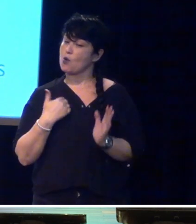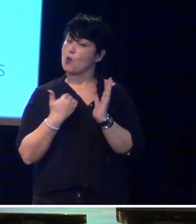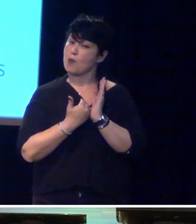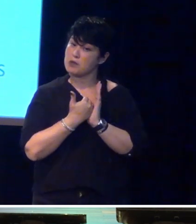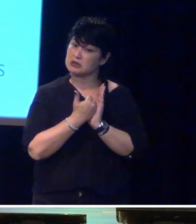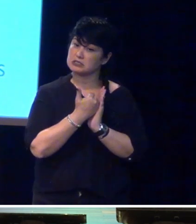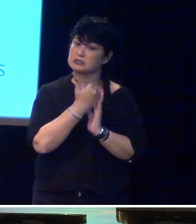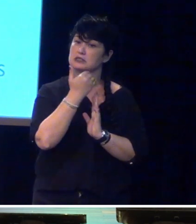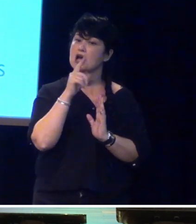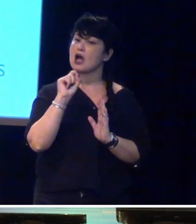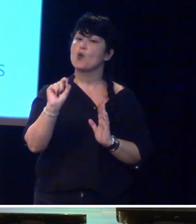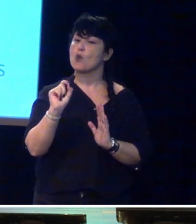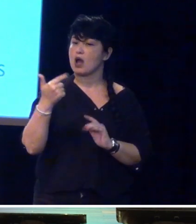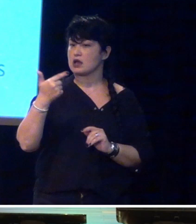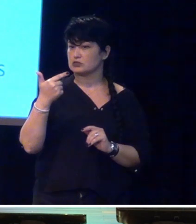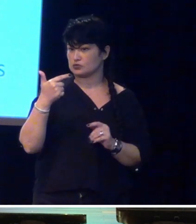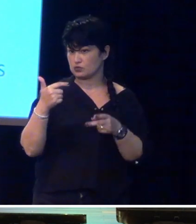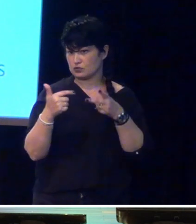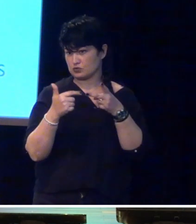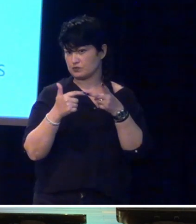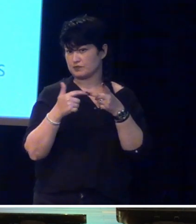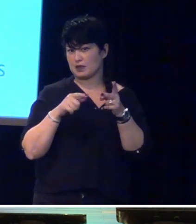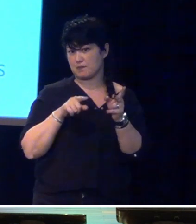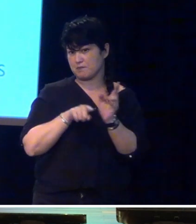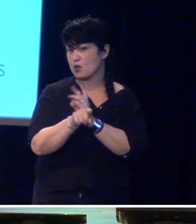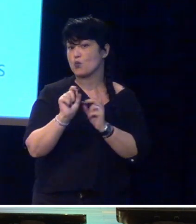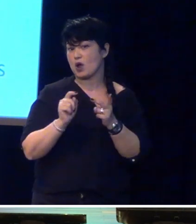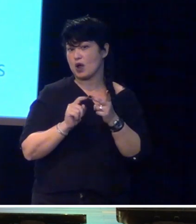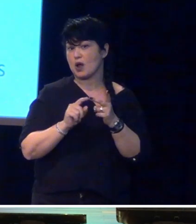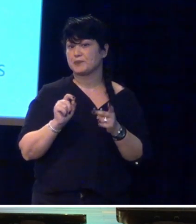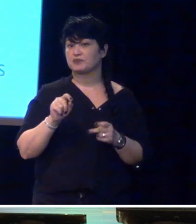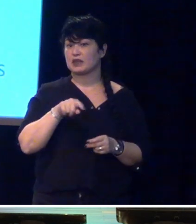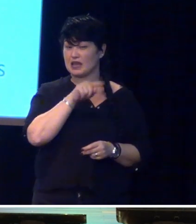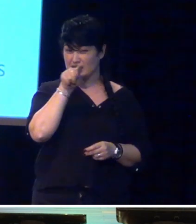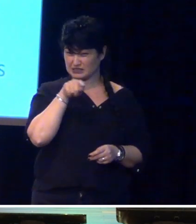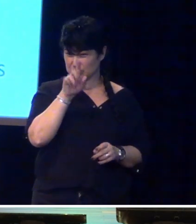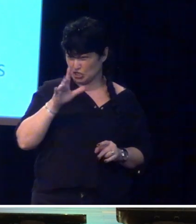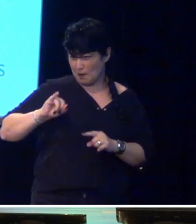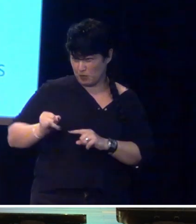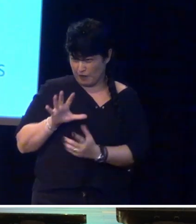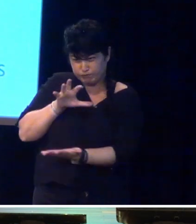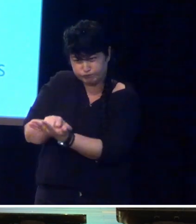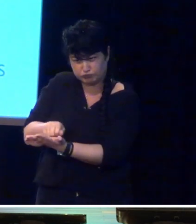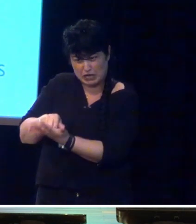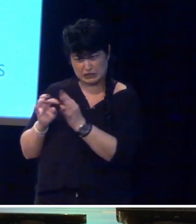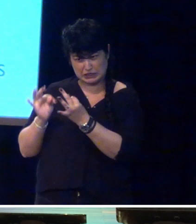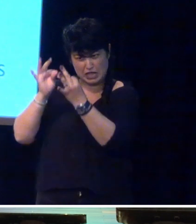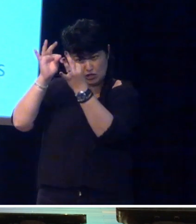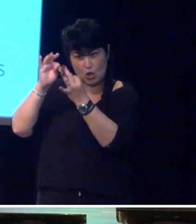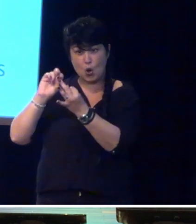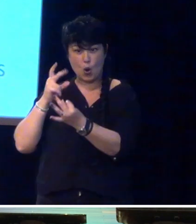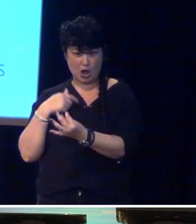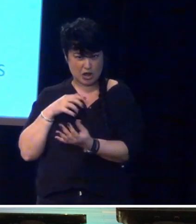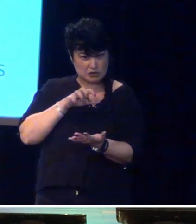começar pelo segundo questionamento. Eles estão se apropriando dessas tecnologias? Nós estamos